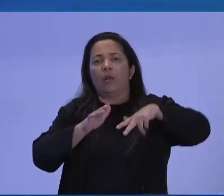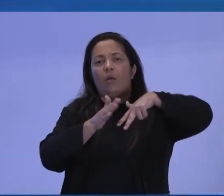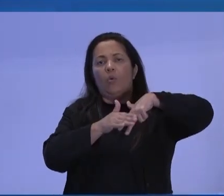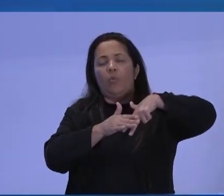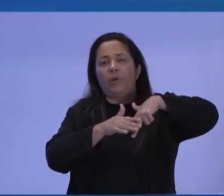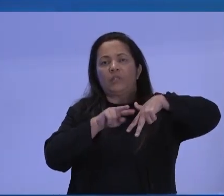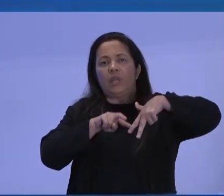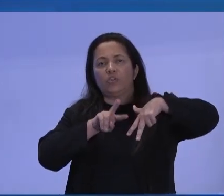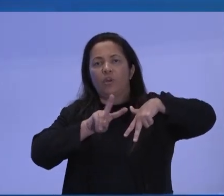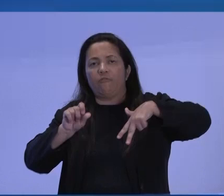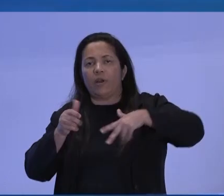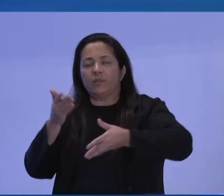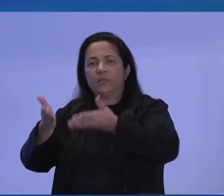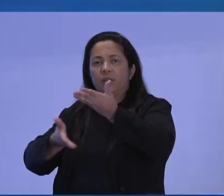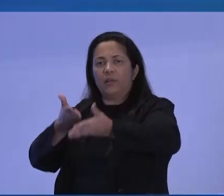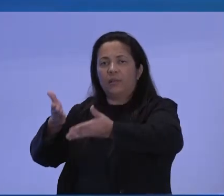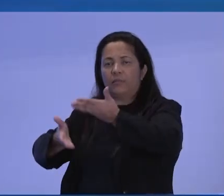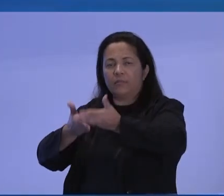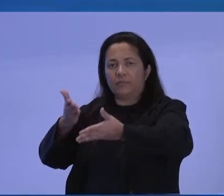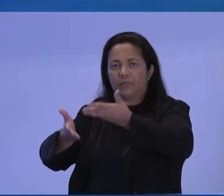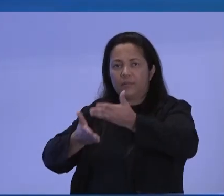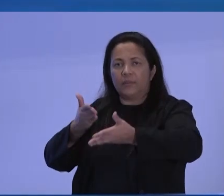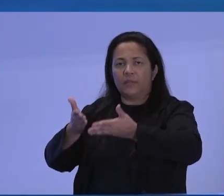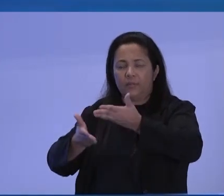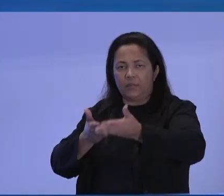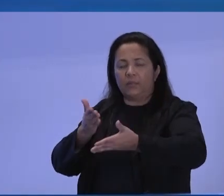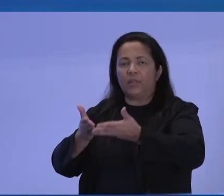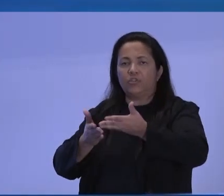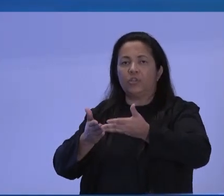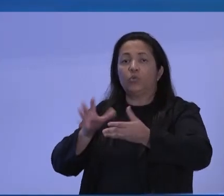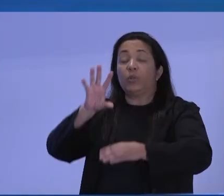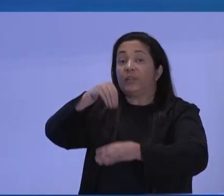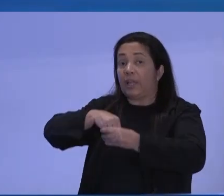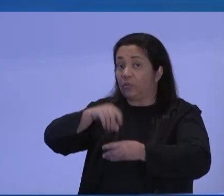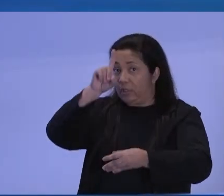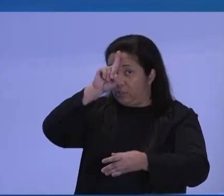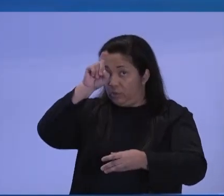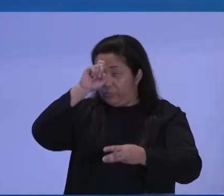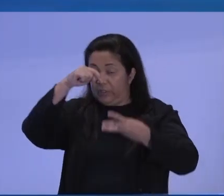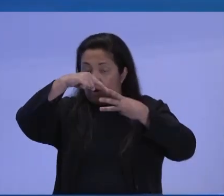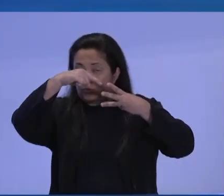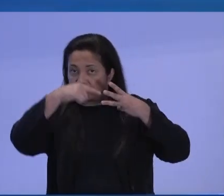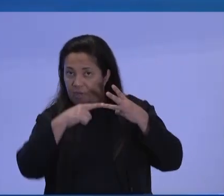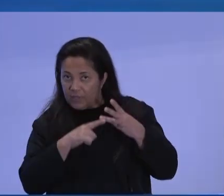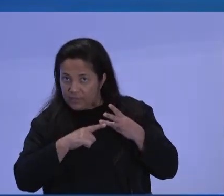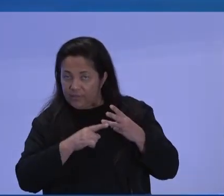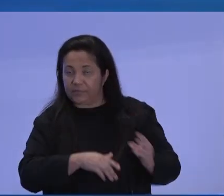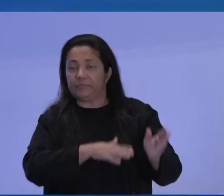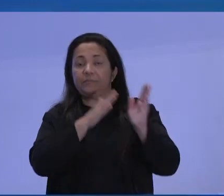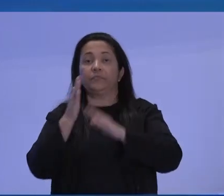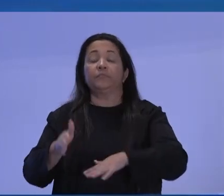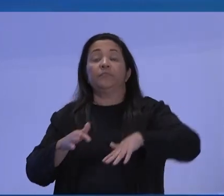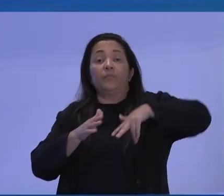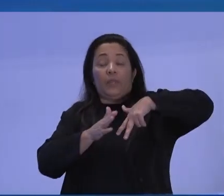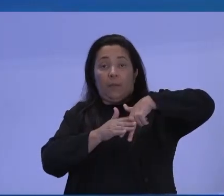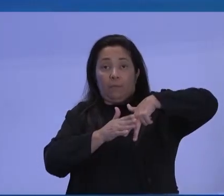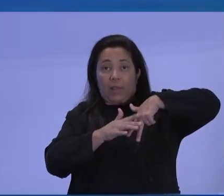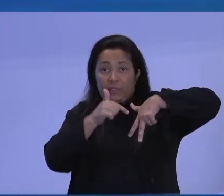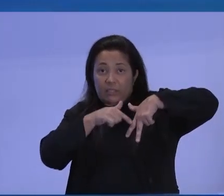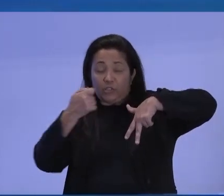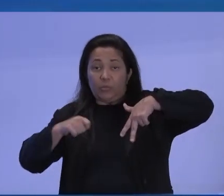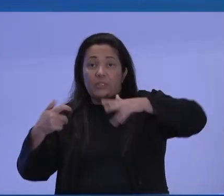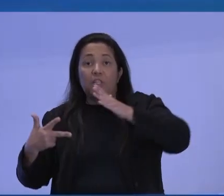tratado e acompanhado apenas na referência distrital. Para as referências hospitalares, pacientes que necessitam de